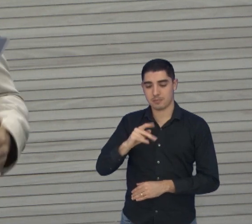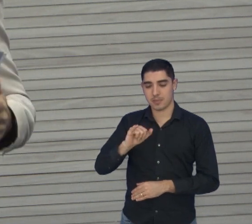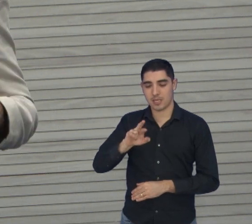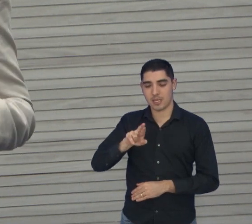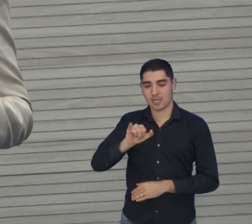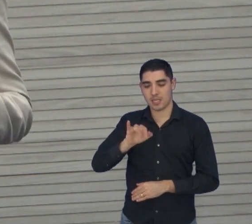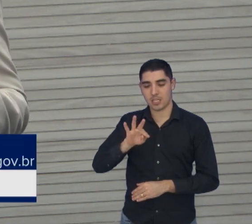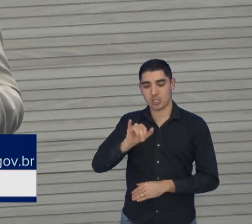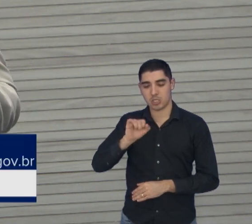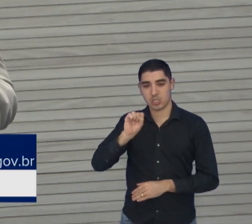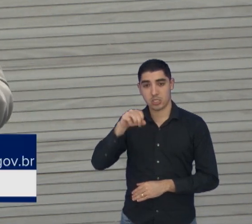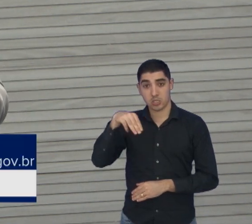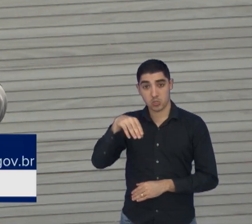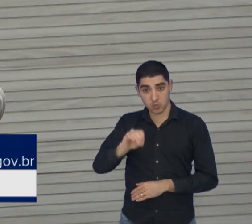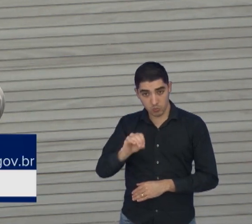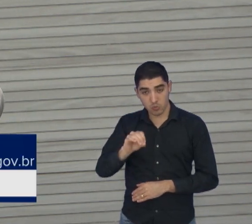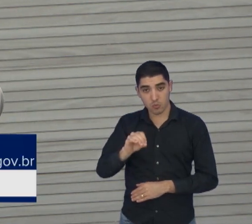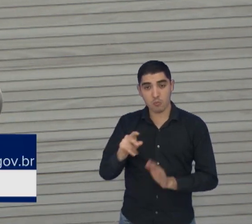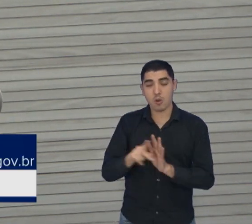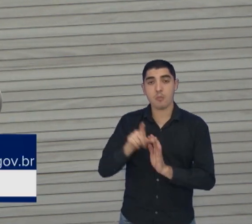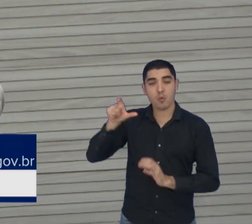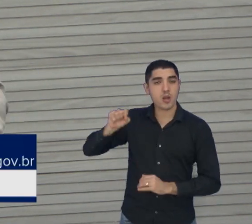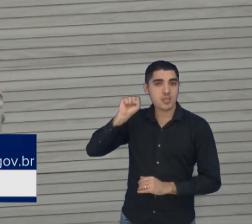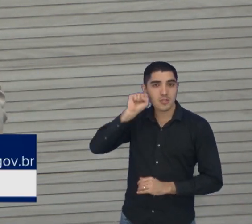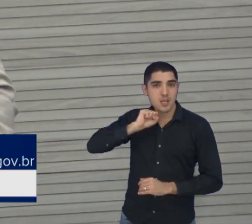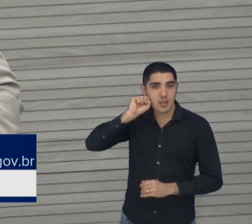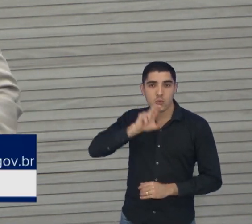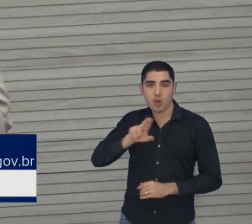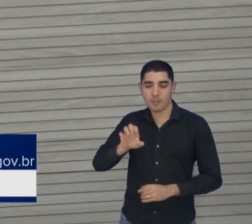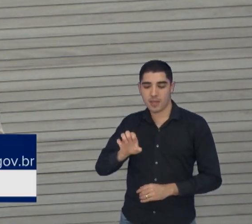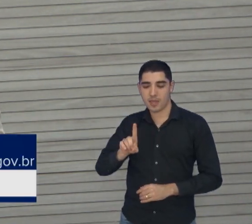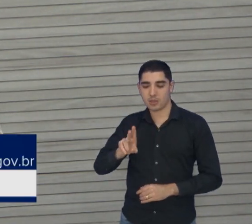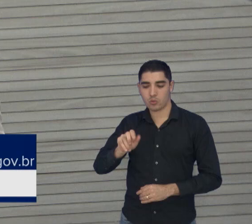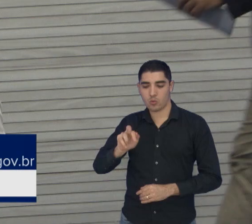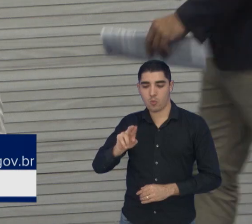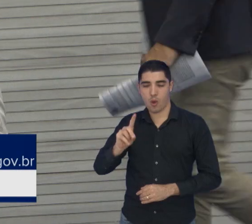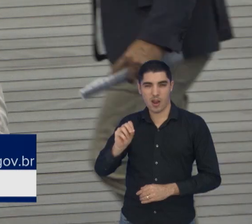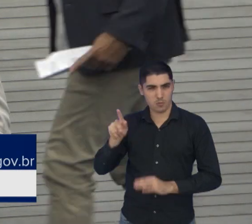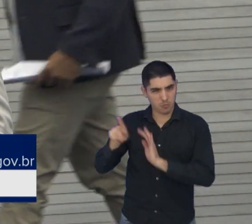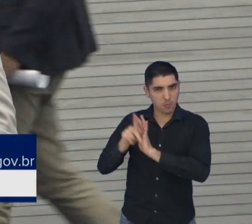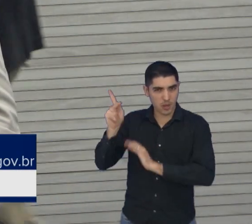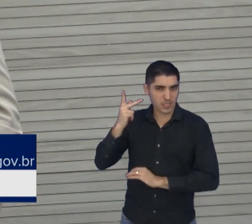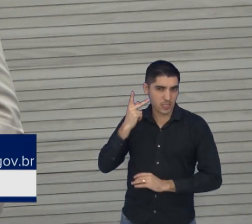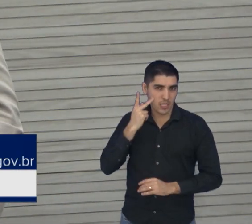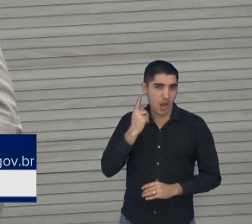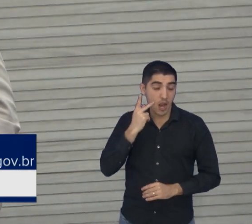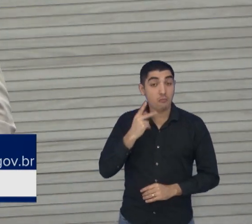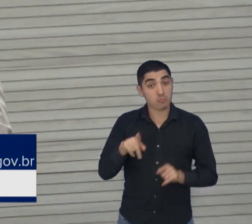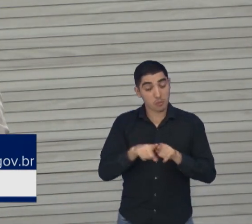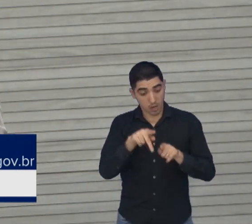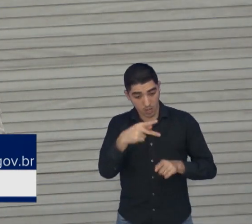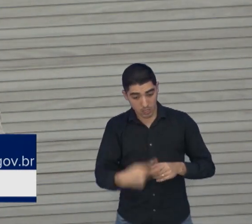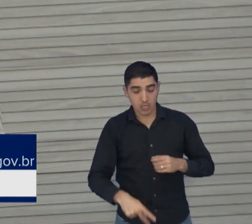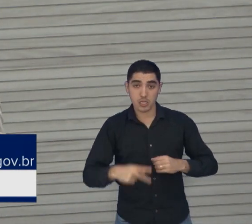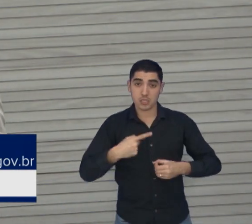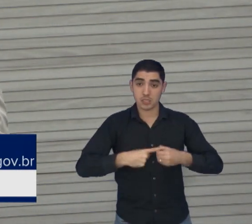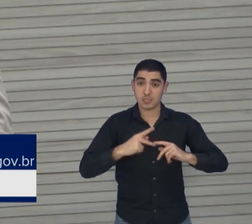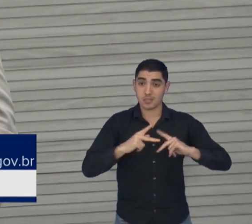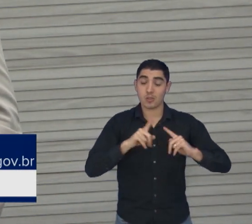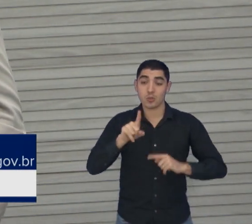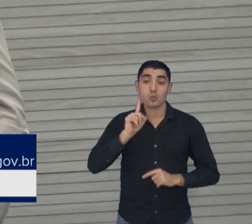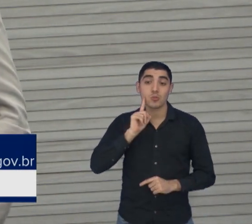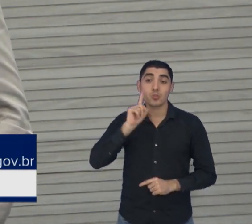14.354 de 2022, do senador Eduardo Girão, do Ceará. E também se comemora em nossa cidade o dia de Allan